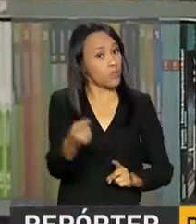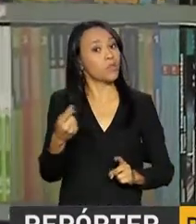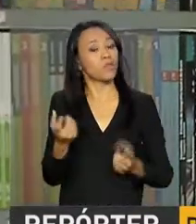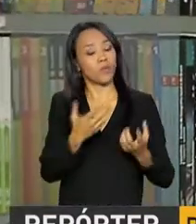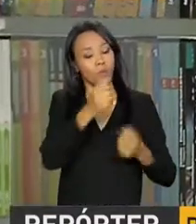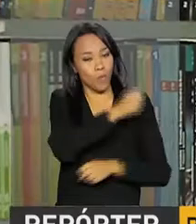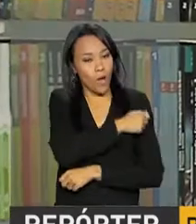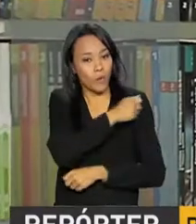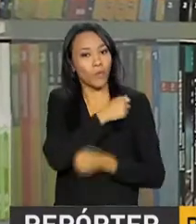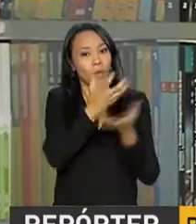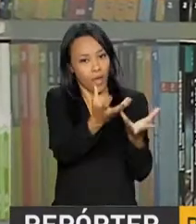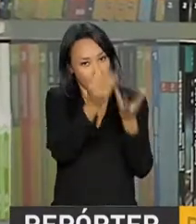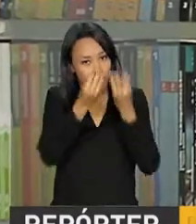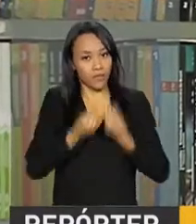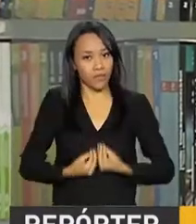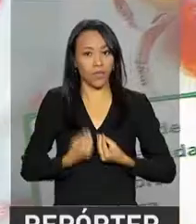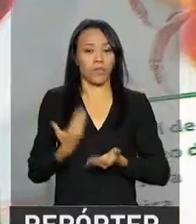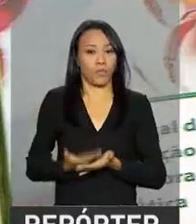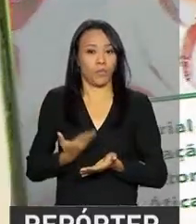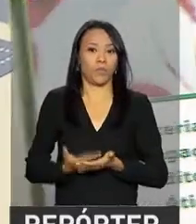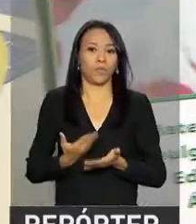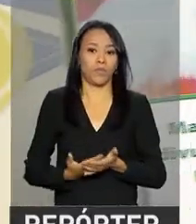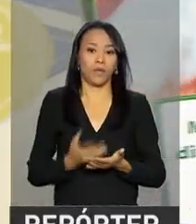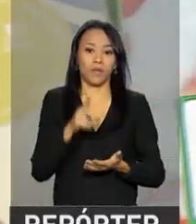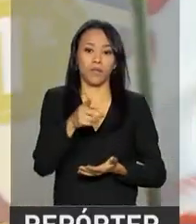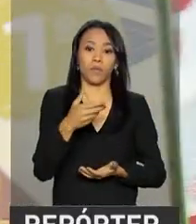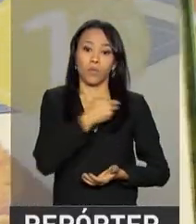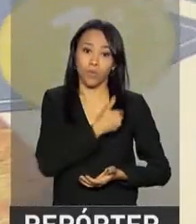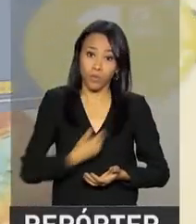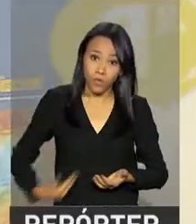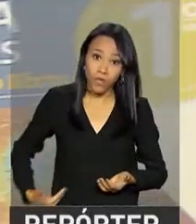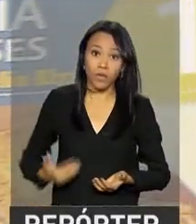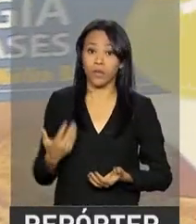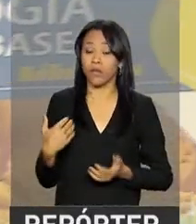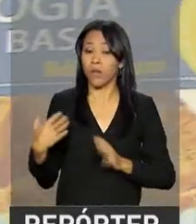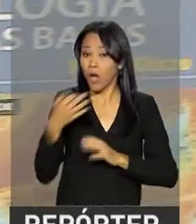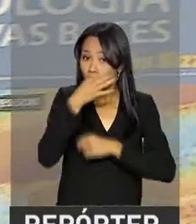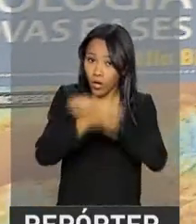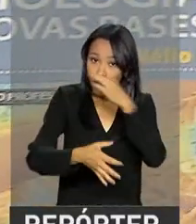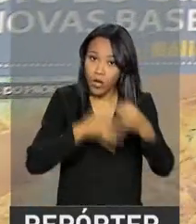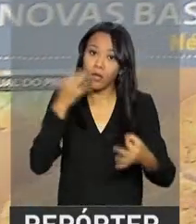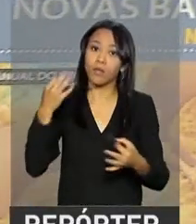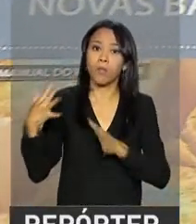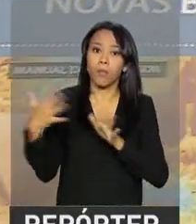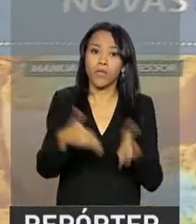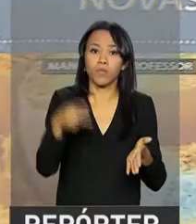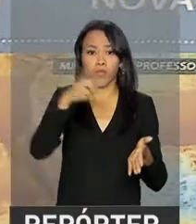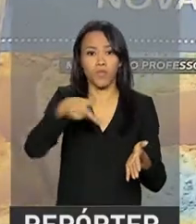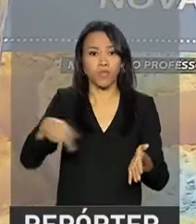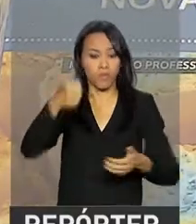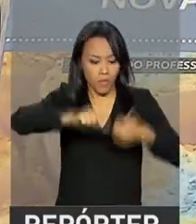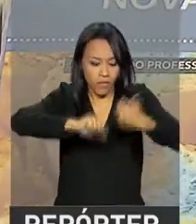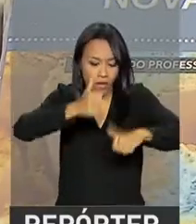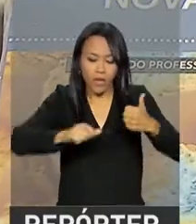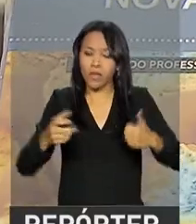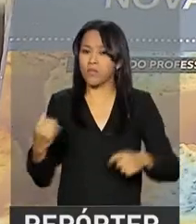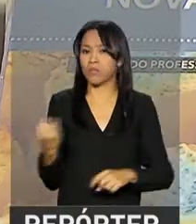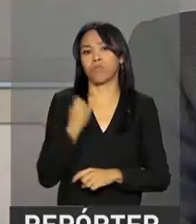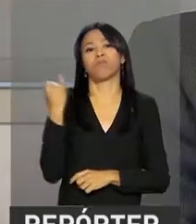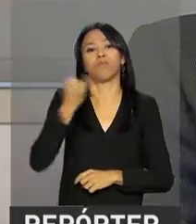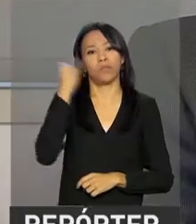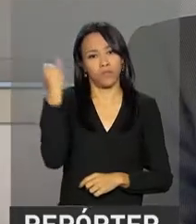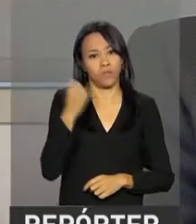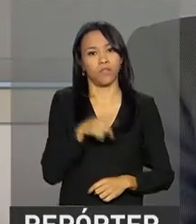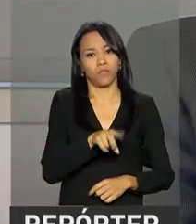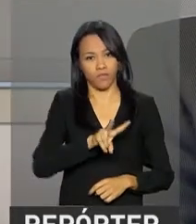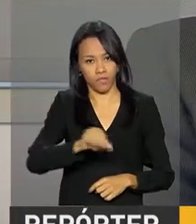recebe o material completo para estudo. E para o governo, a participação do professor é essencial na avaliação do material que vai ser usado. O